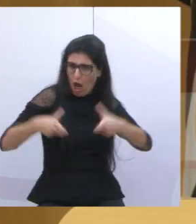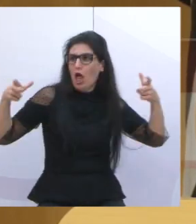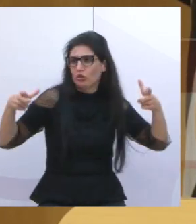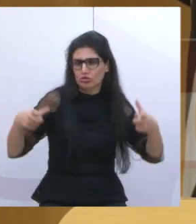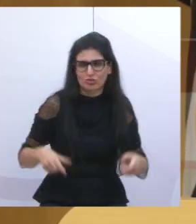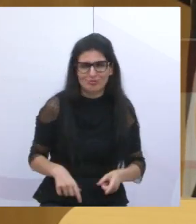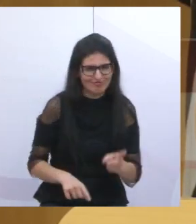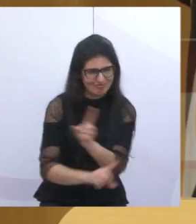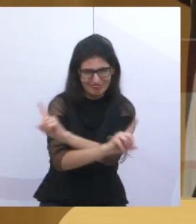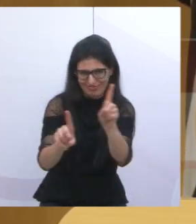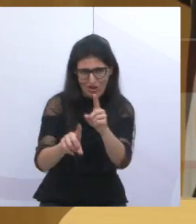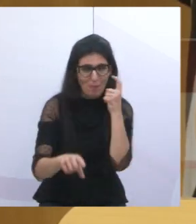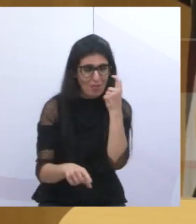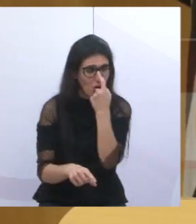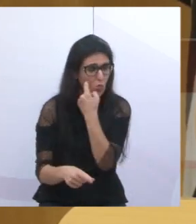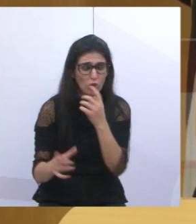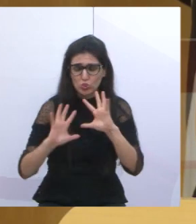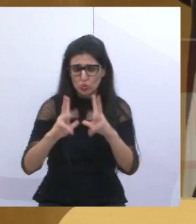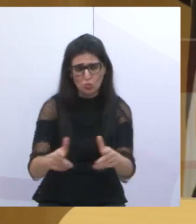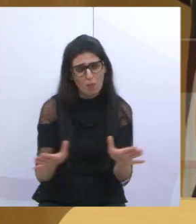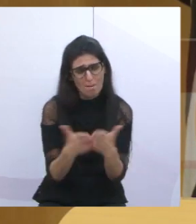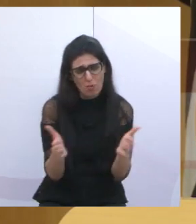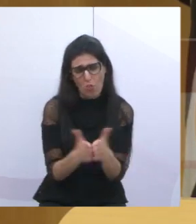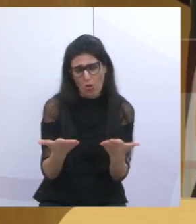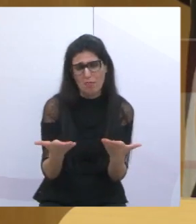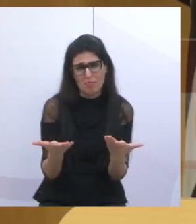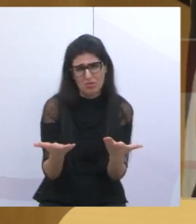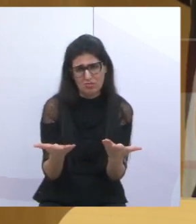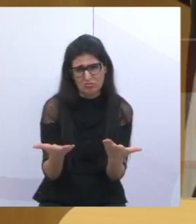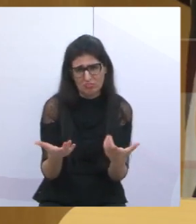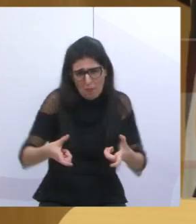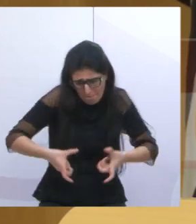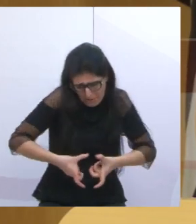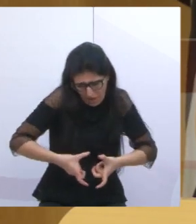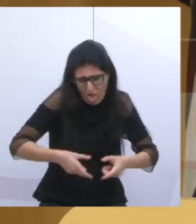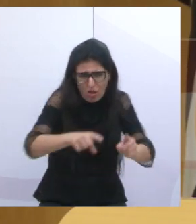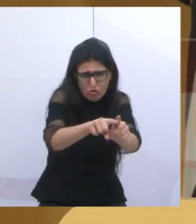Agora, cobrou no Jardim Paraíso, cobrou no